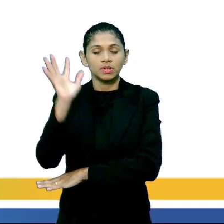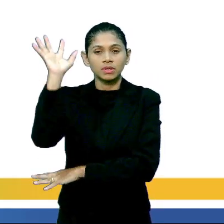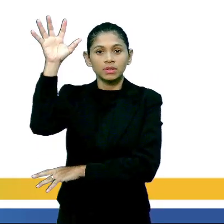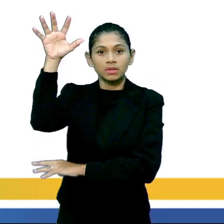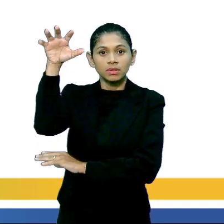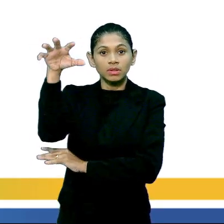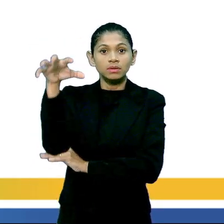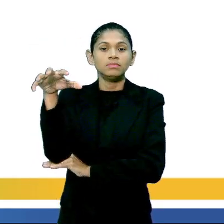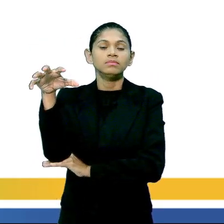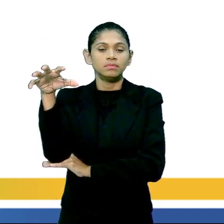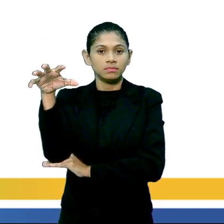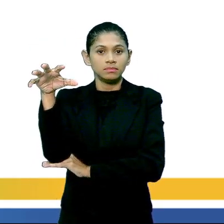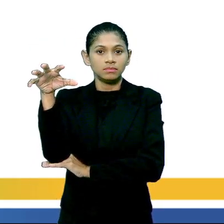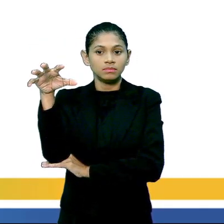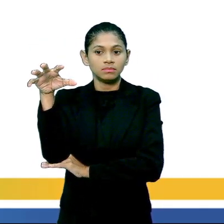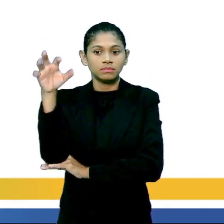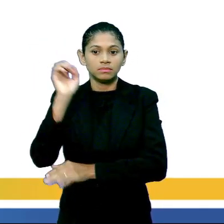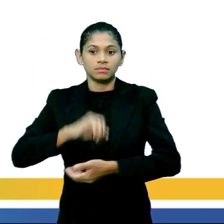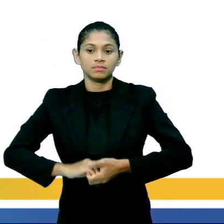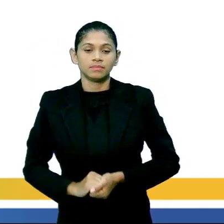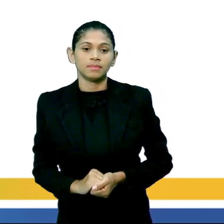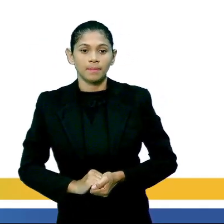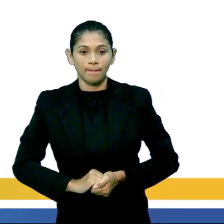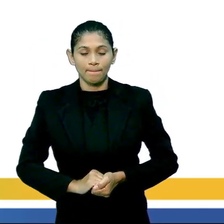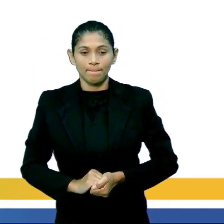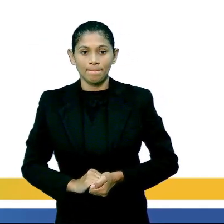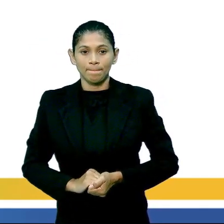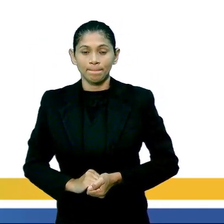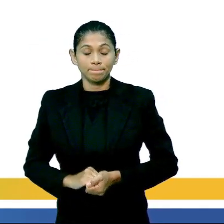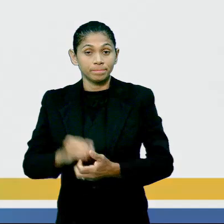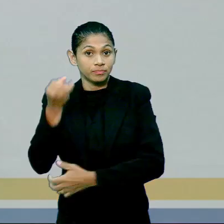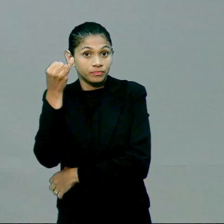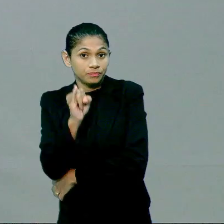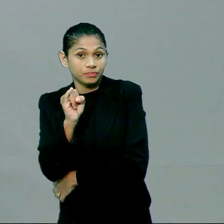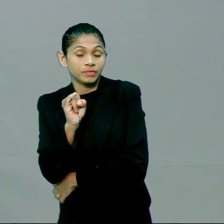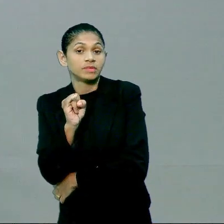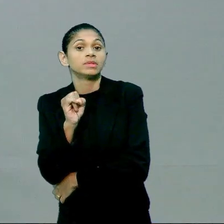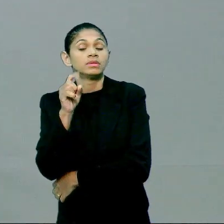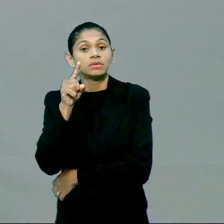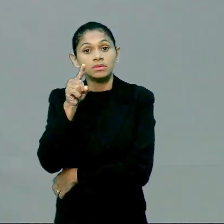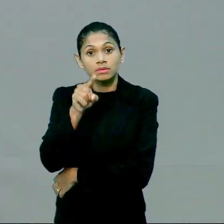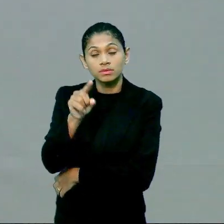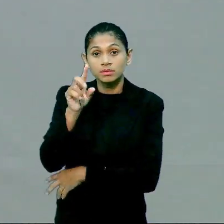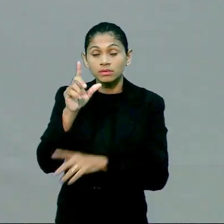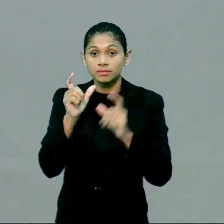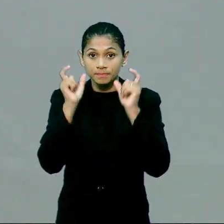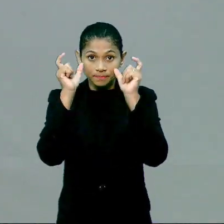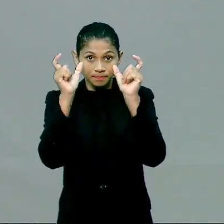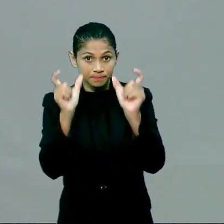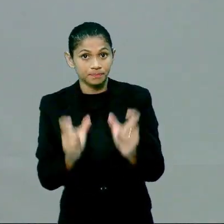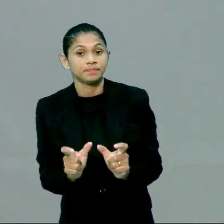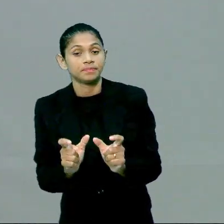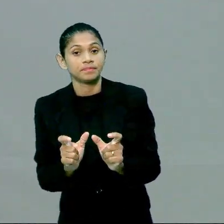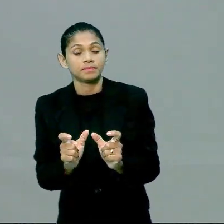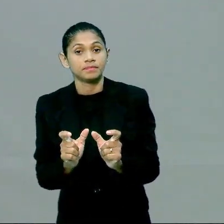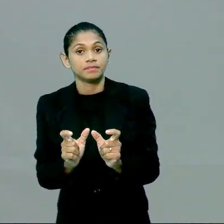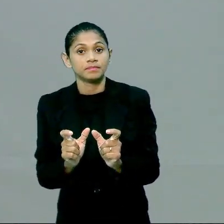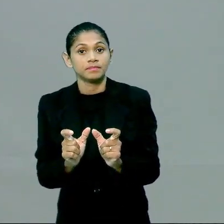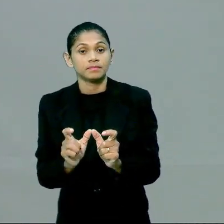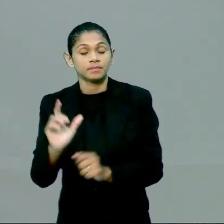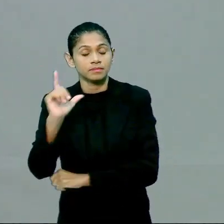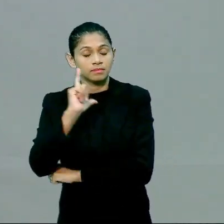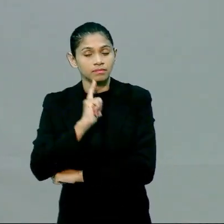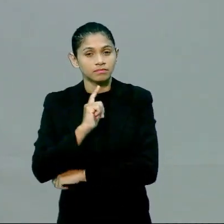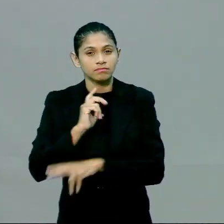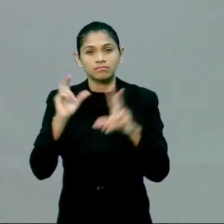da palmeira erguida. Pessoal, se você observar, voltando antes de a gente analisar a questão, a gente observa